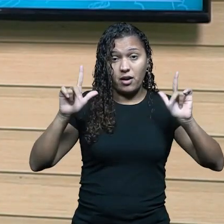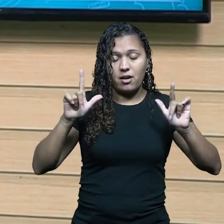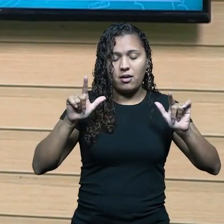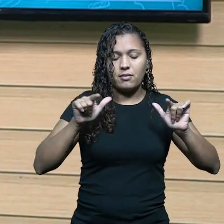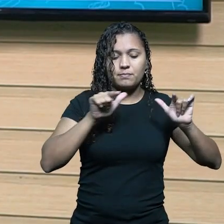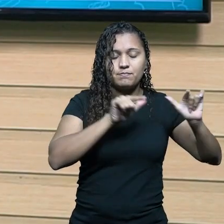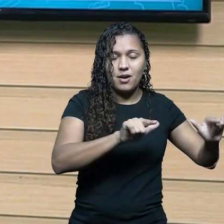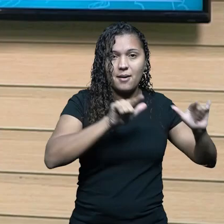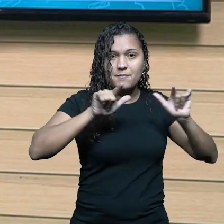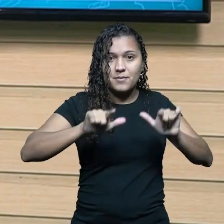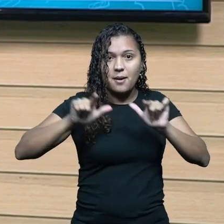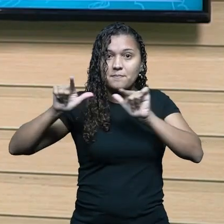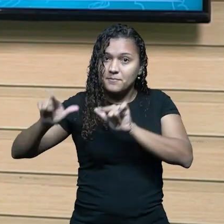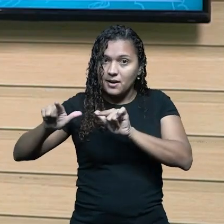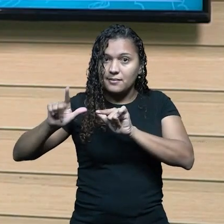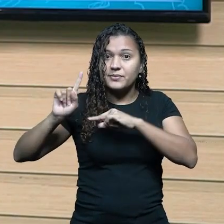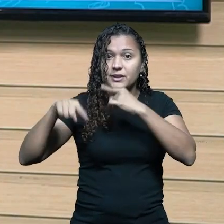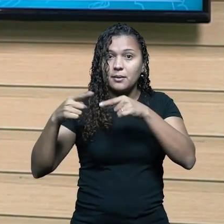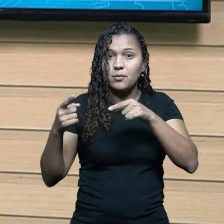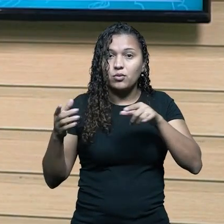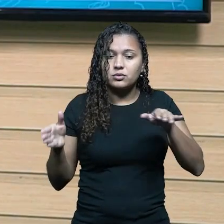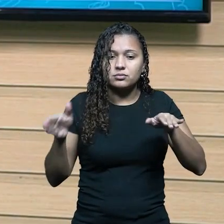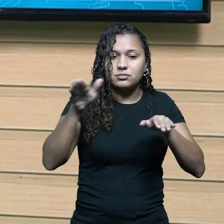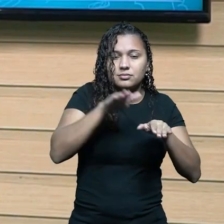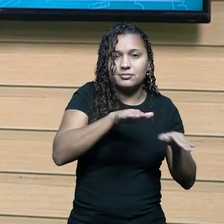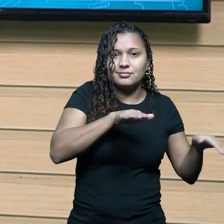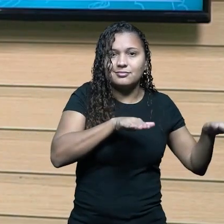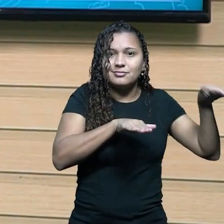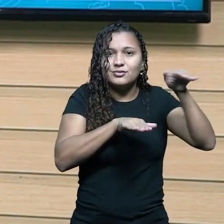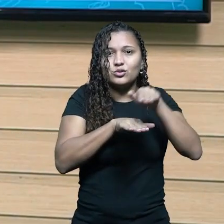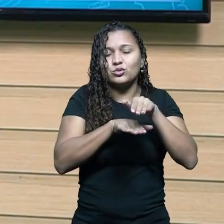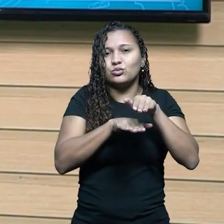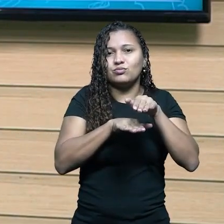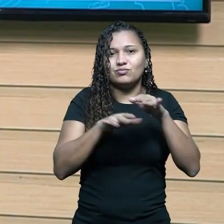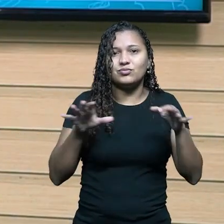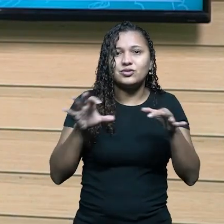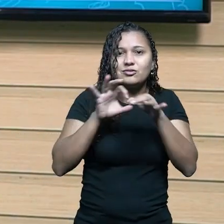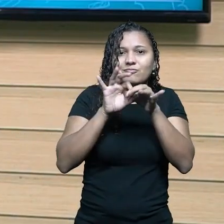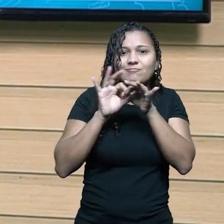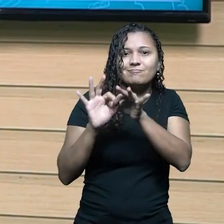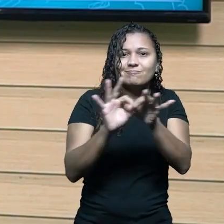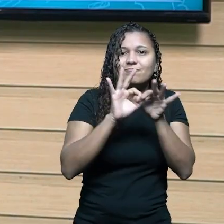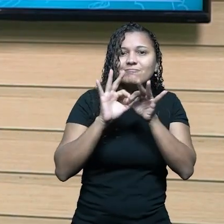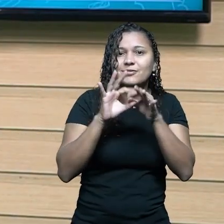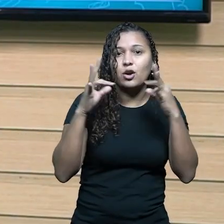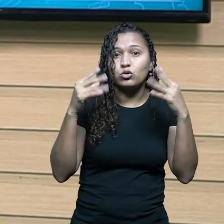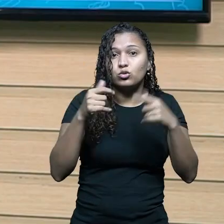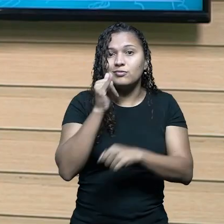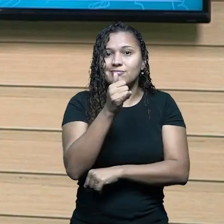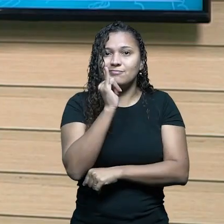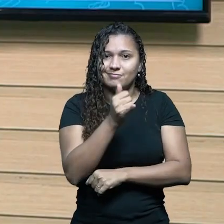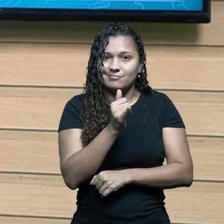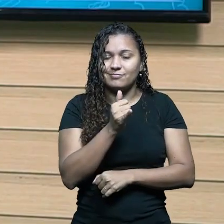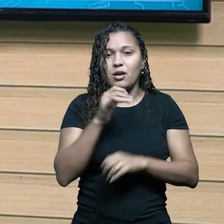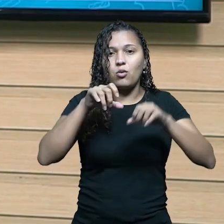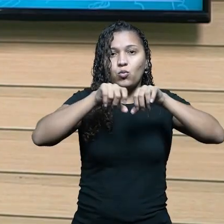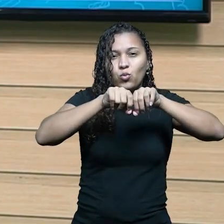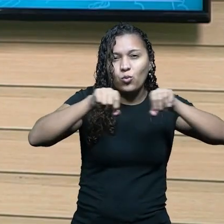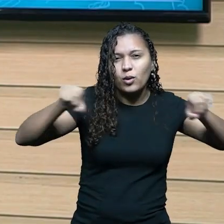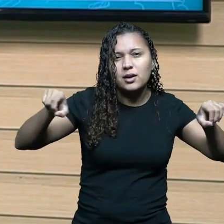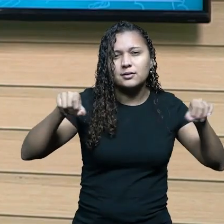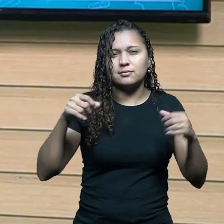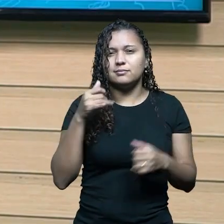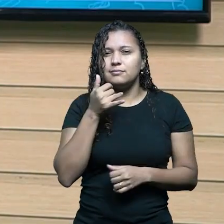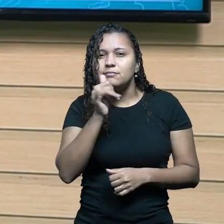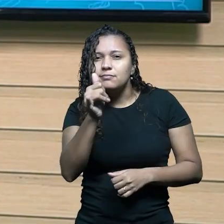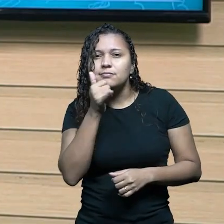específicas e aí você junta todas elas para a produção da planta dessa construção, com todas as informações,